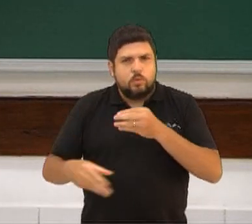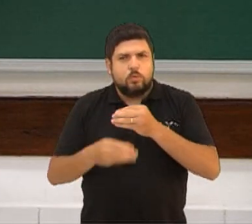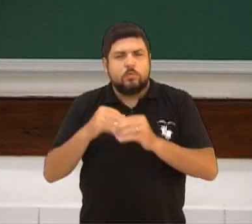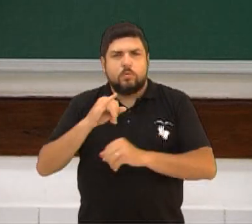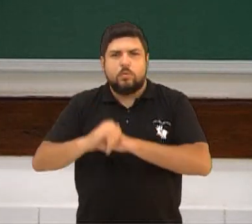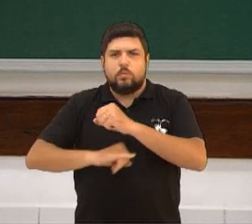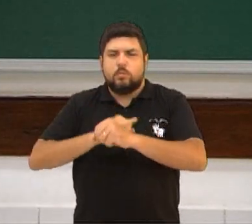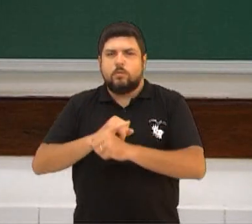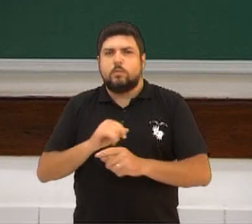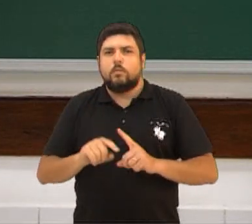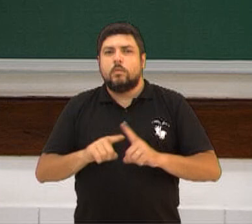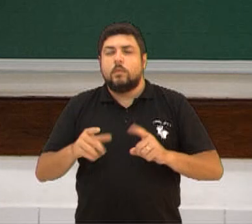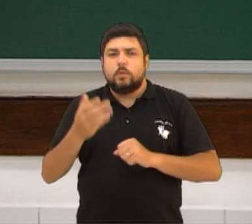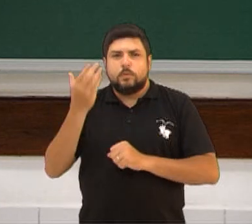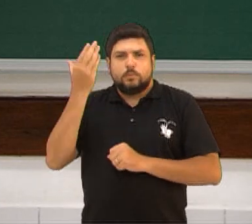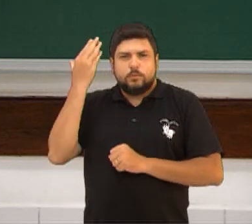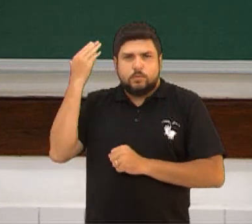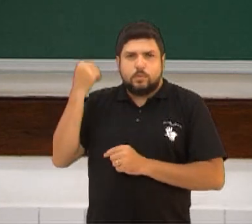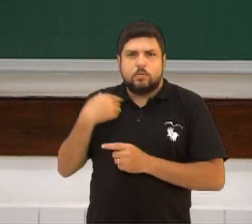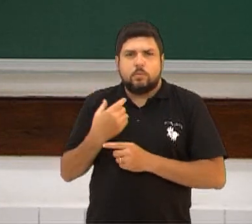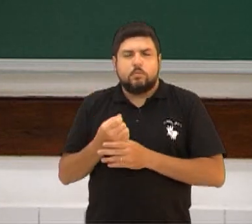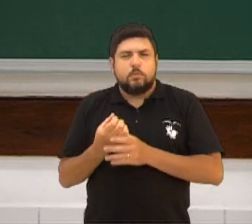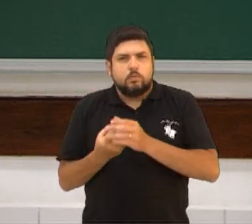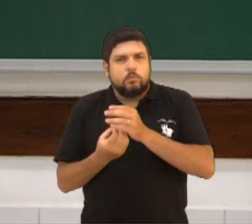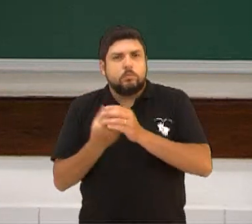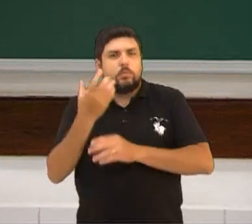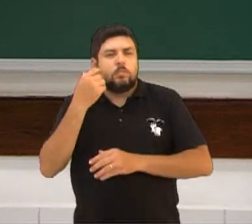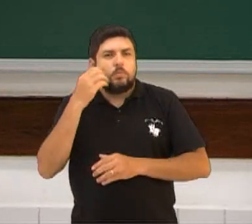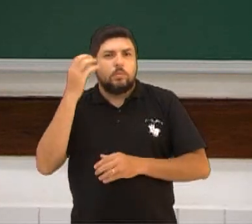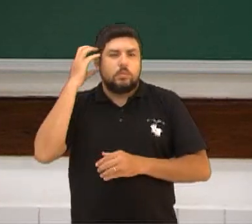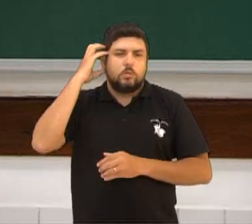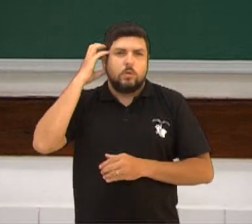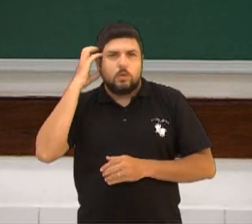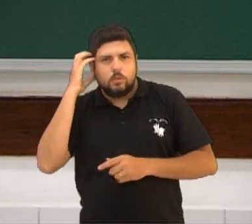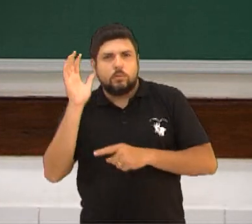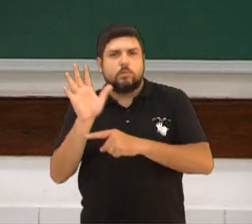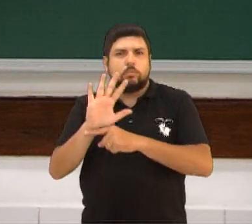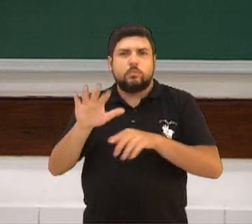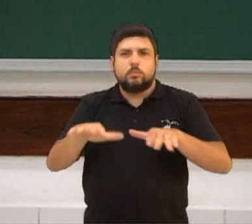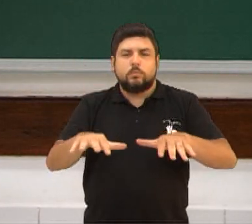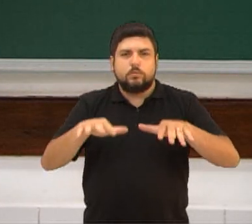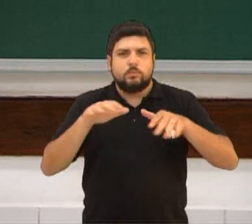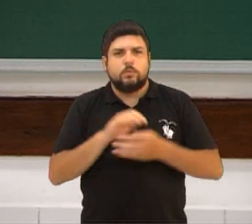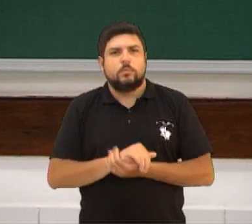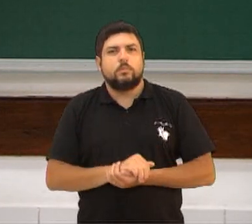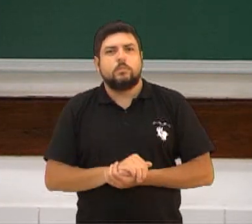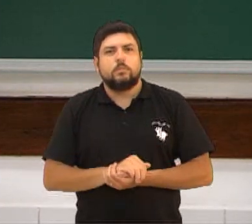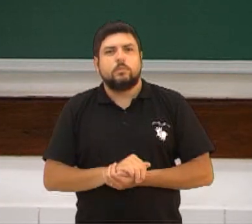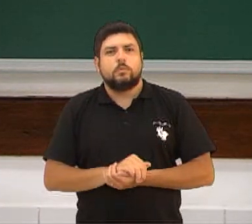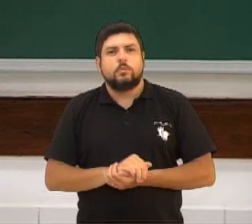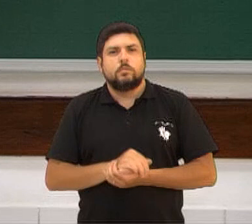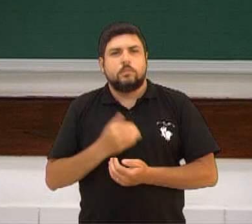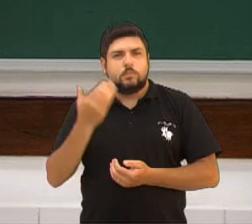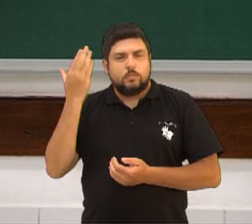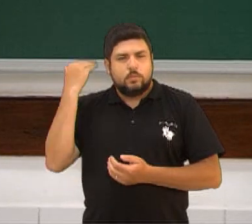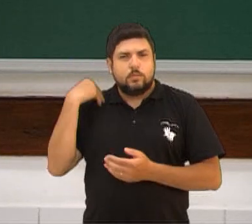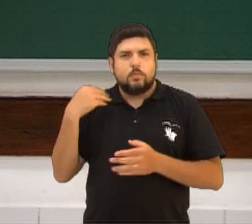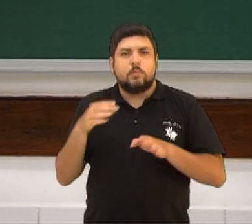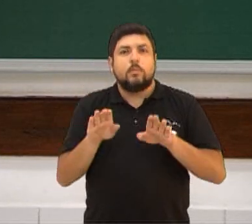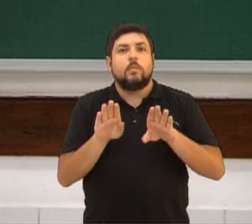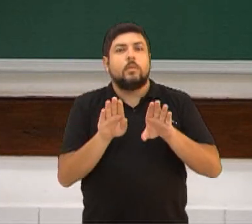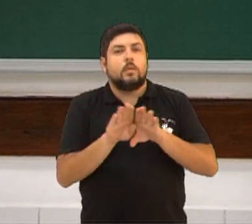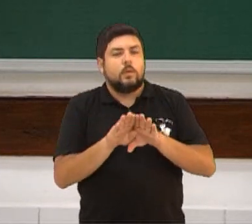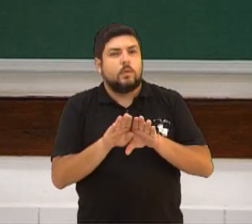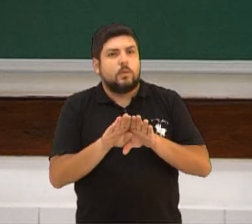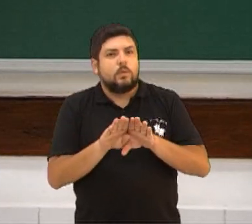deles, os recém-criados rádio e cinema. E eles também, quando vão